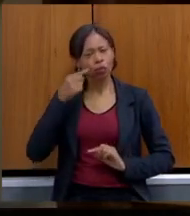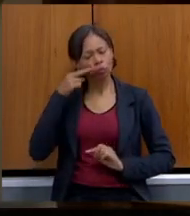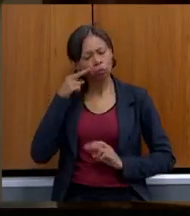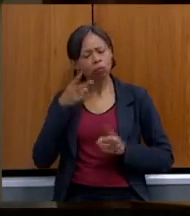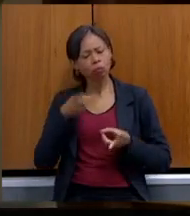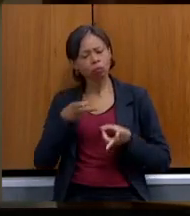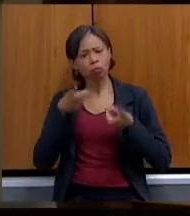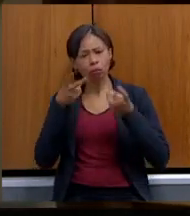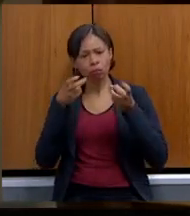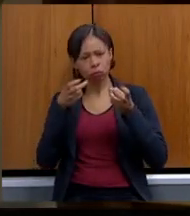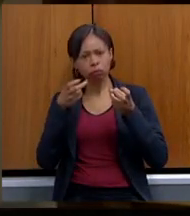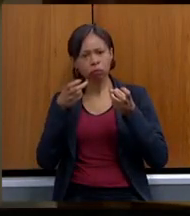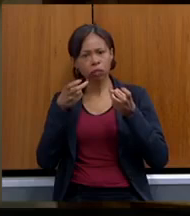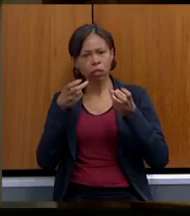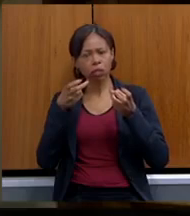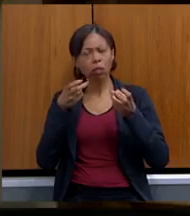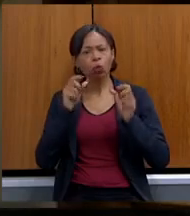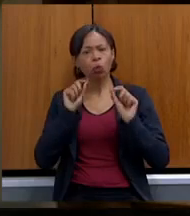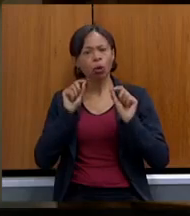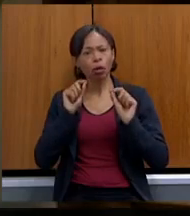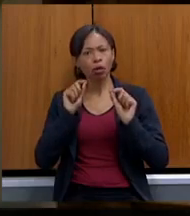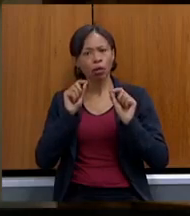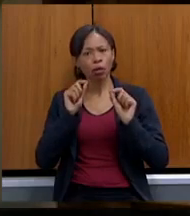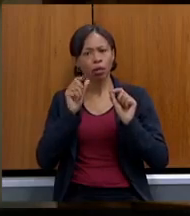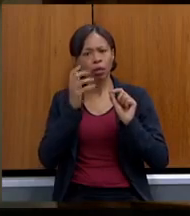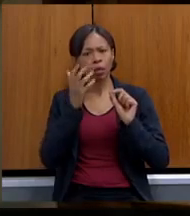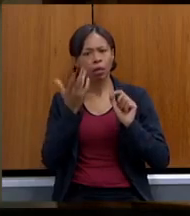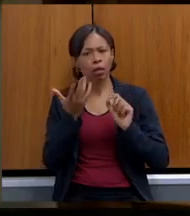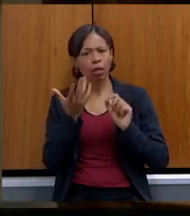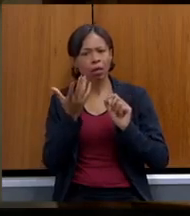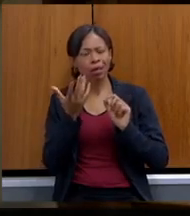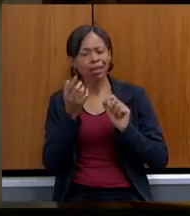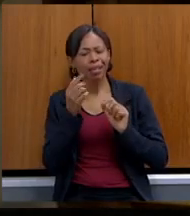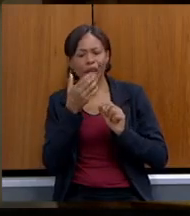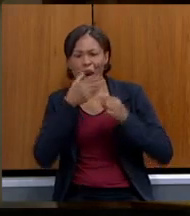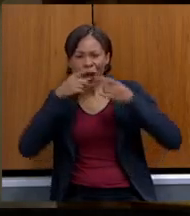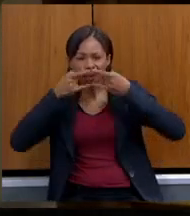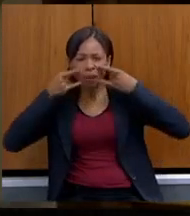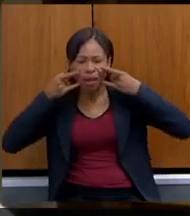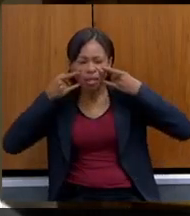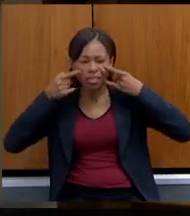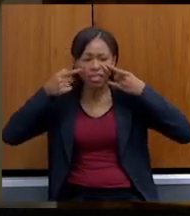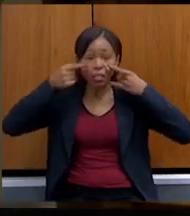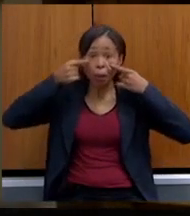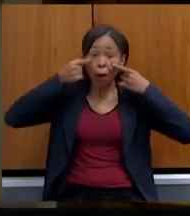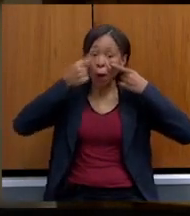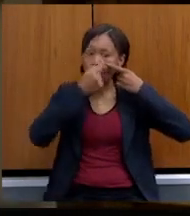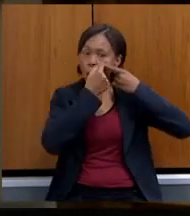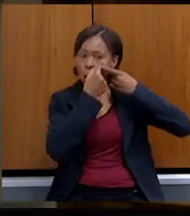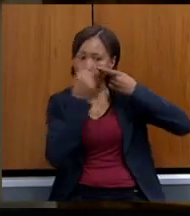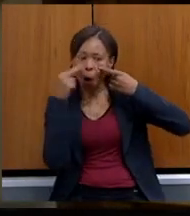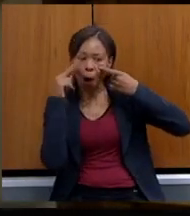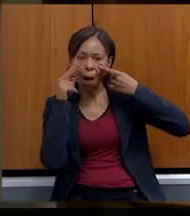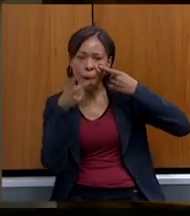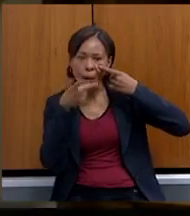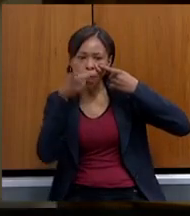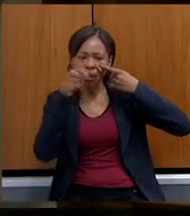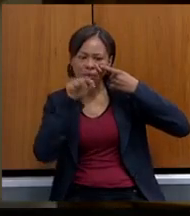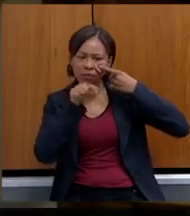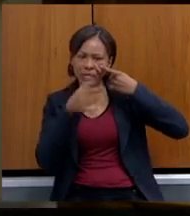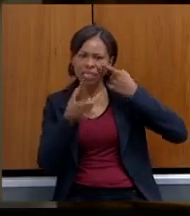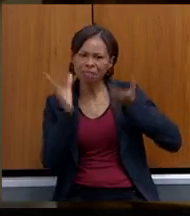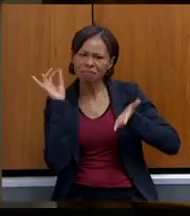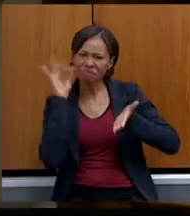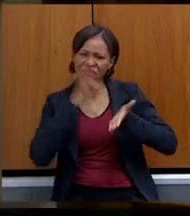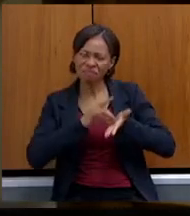né os trás da máscara dele e seus olhos de pessoal é uma pessoa coerente uma pessoa